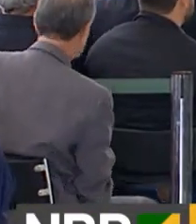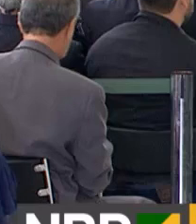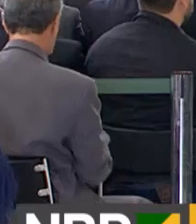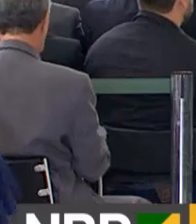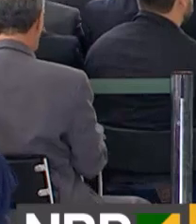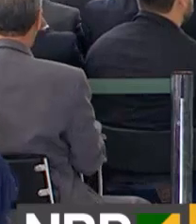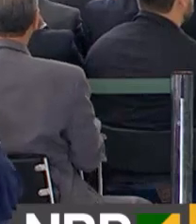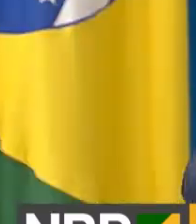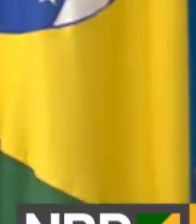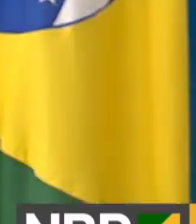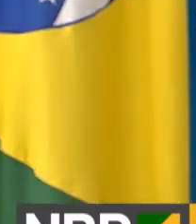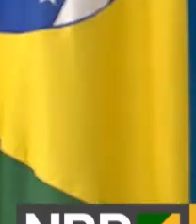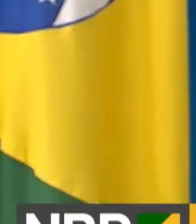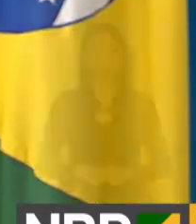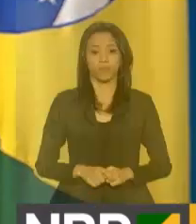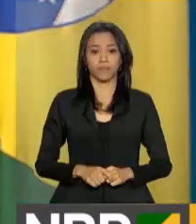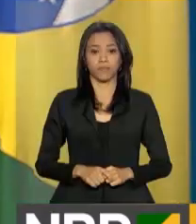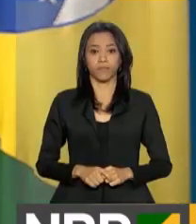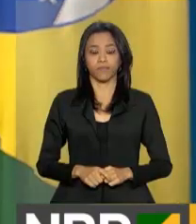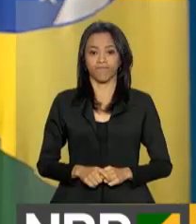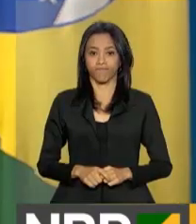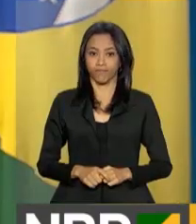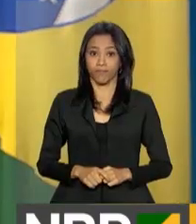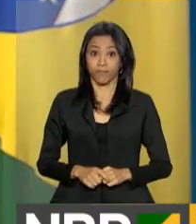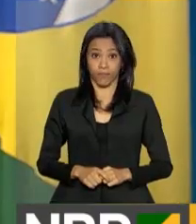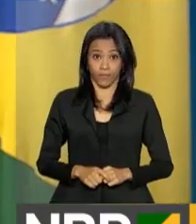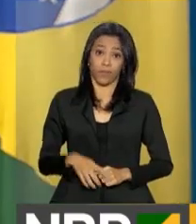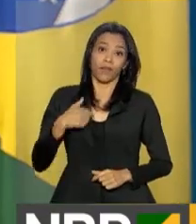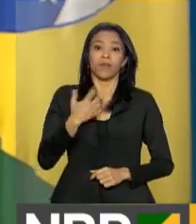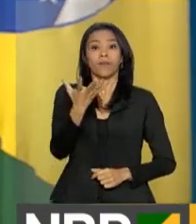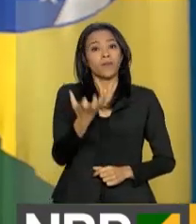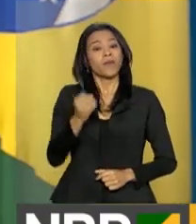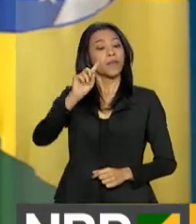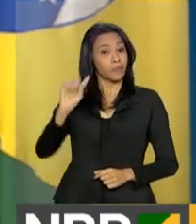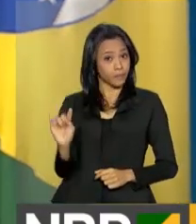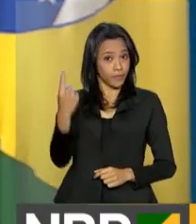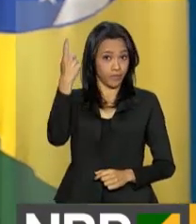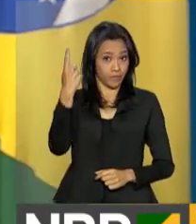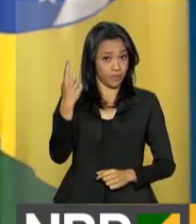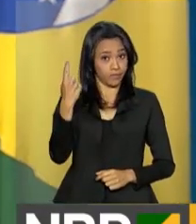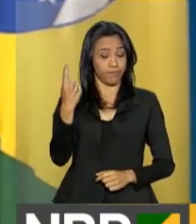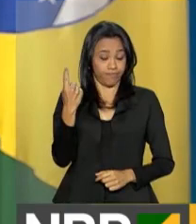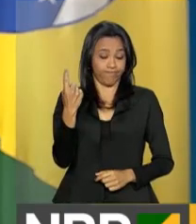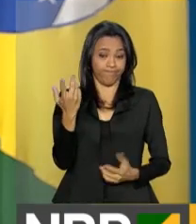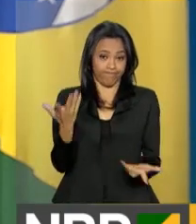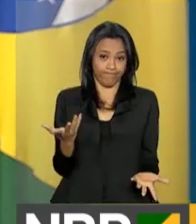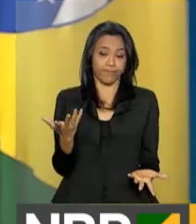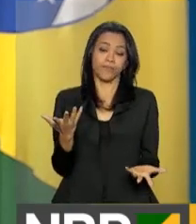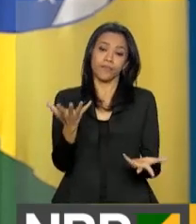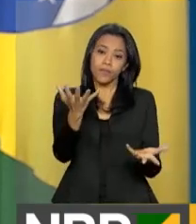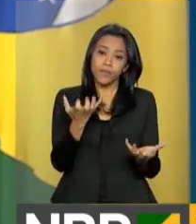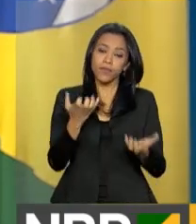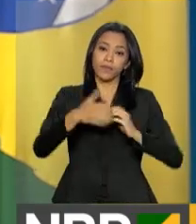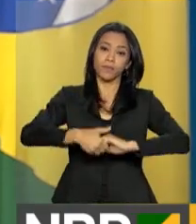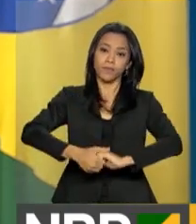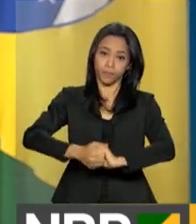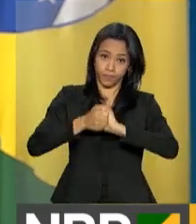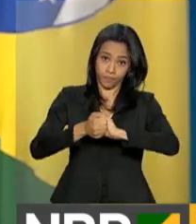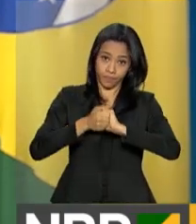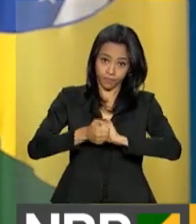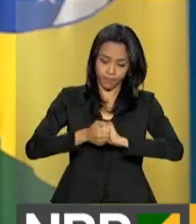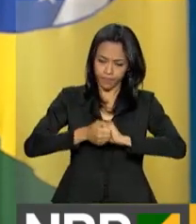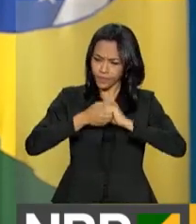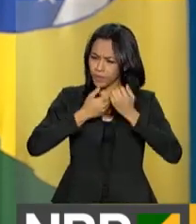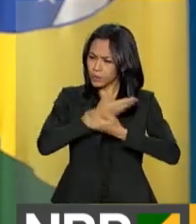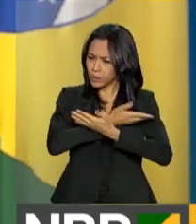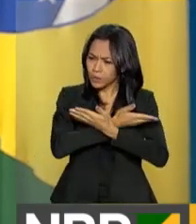olha eu quero eu quero primeiro lugar se me permitem todos quero cumprimentar todos os